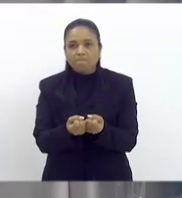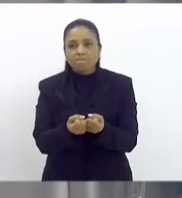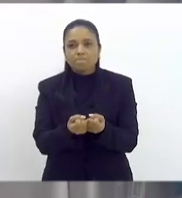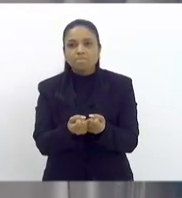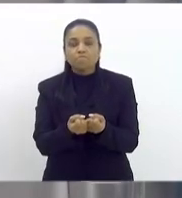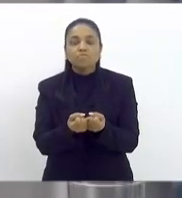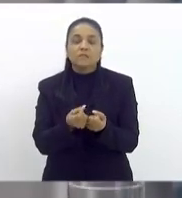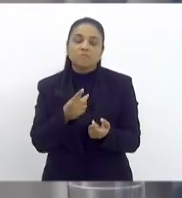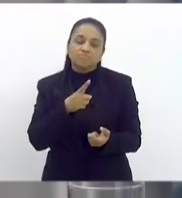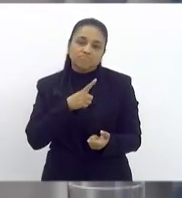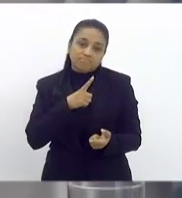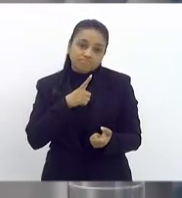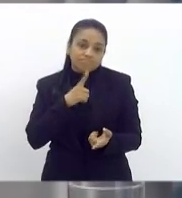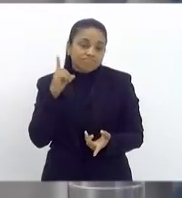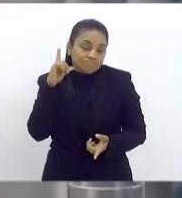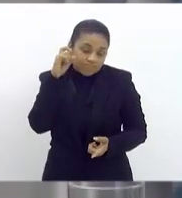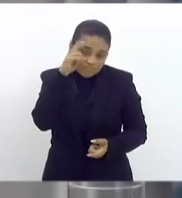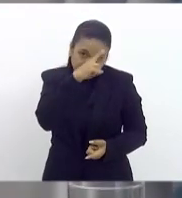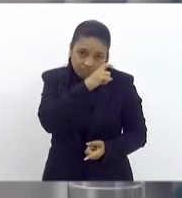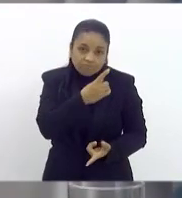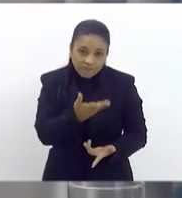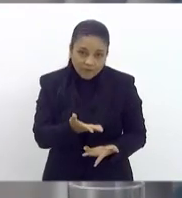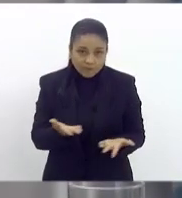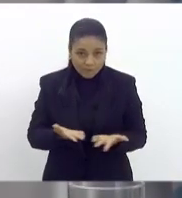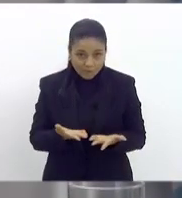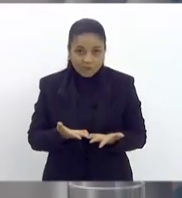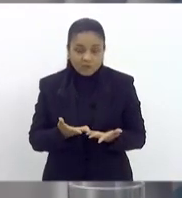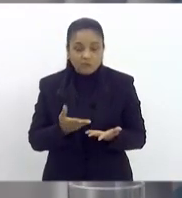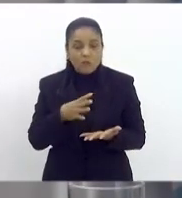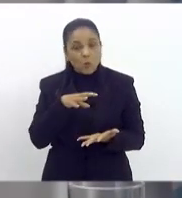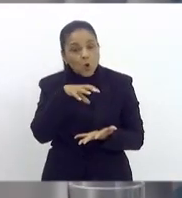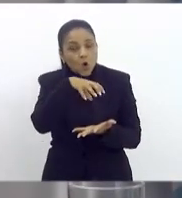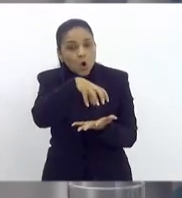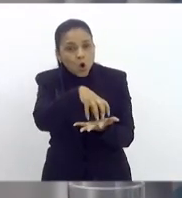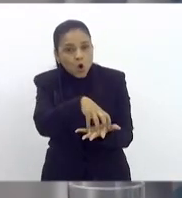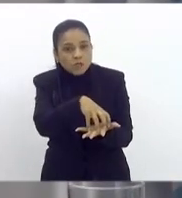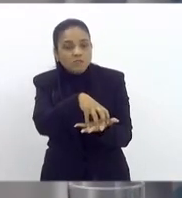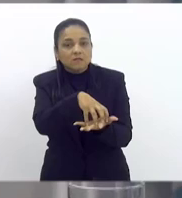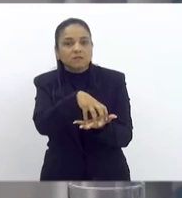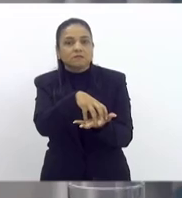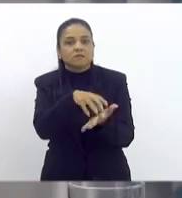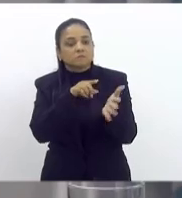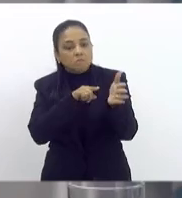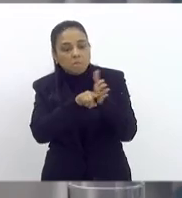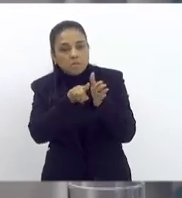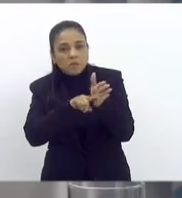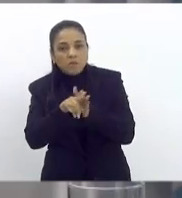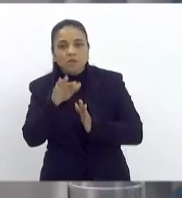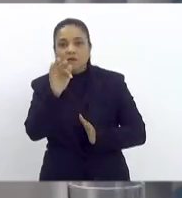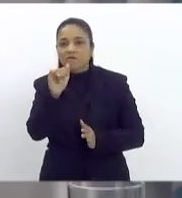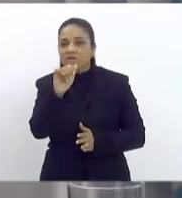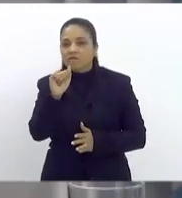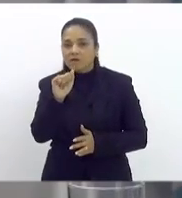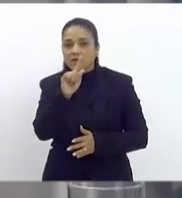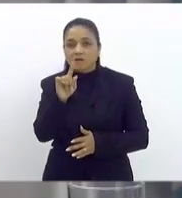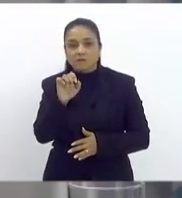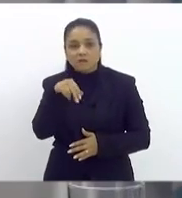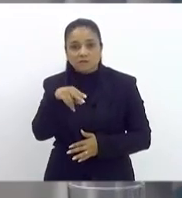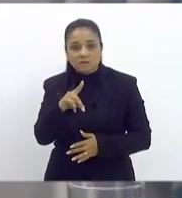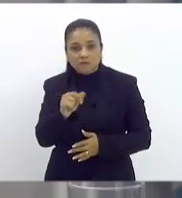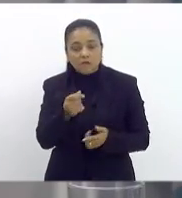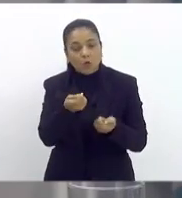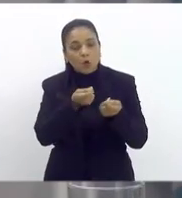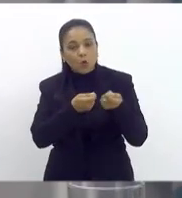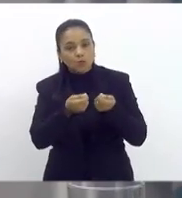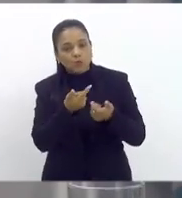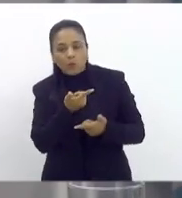essa dificuldade, a gente concentra mais nas questões fazendárias, na questão do, assim, do controle dos outros órgãos, para a gente aproveitar o